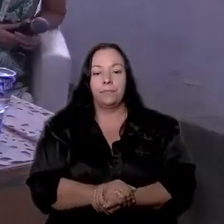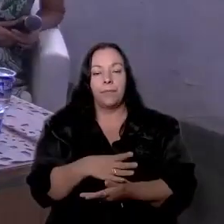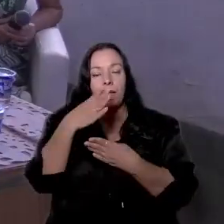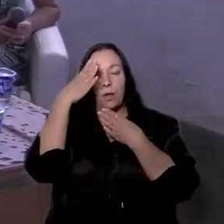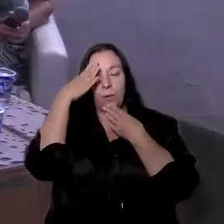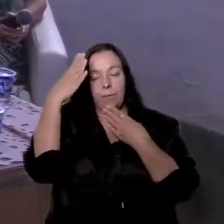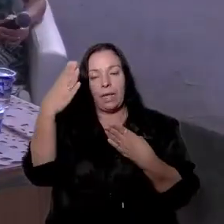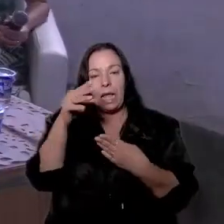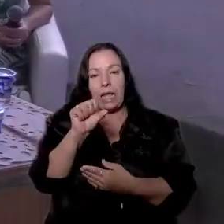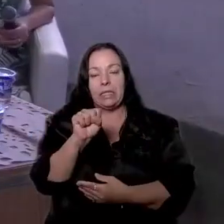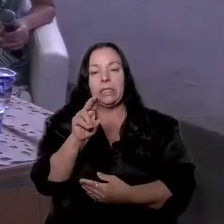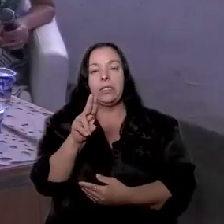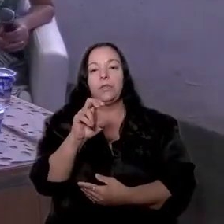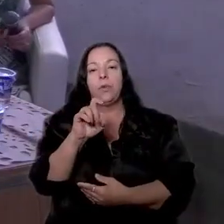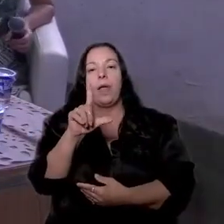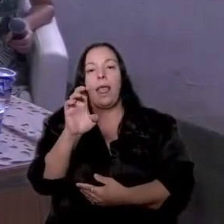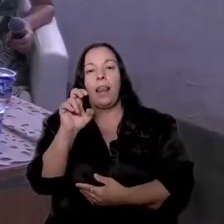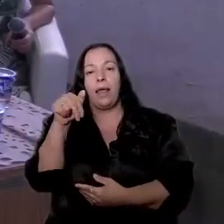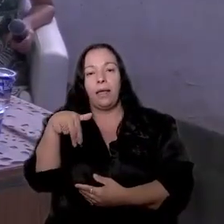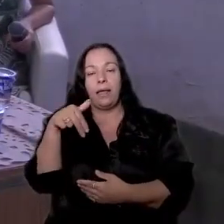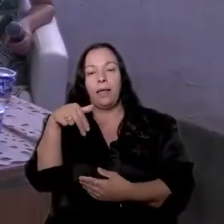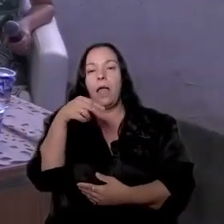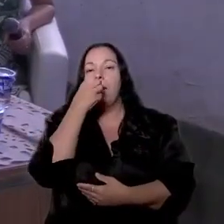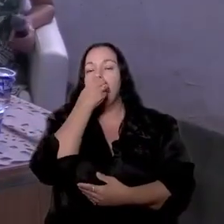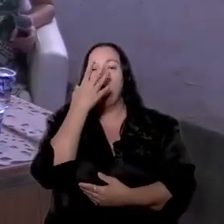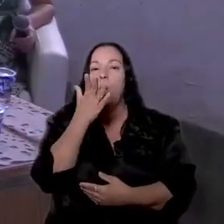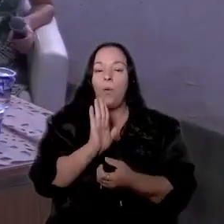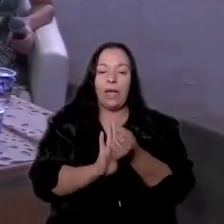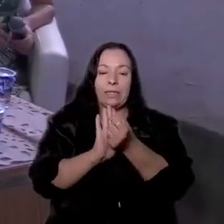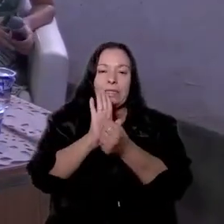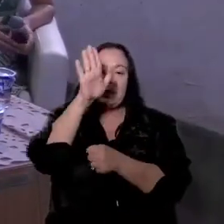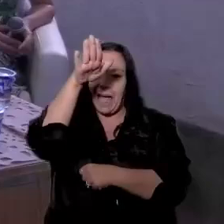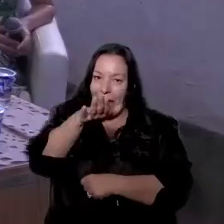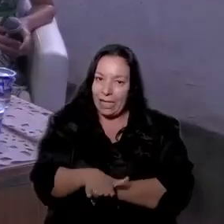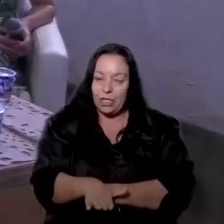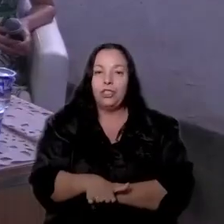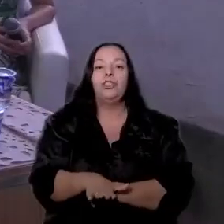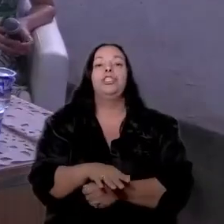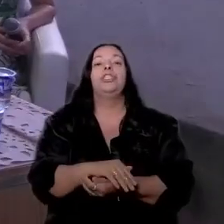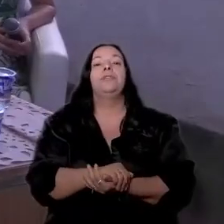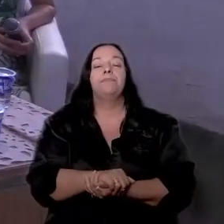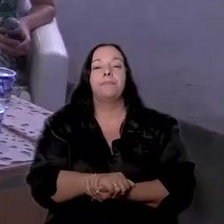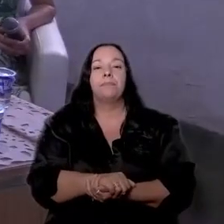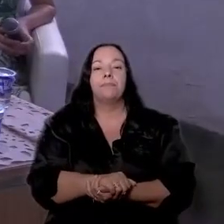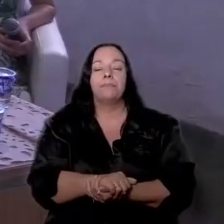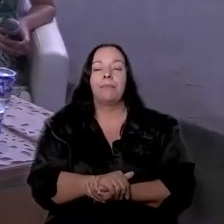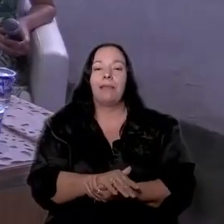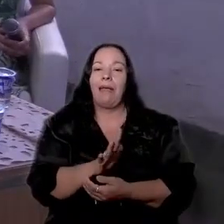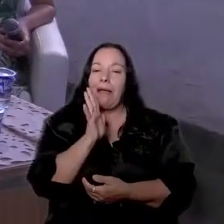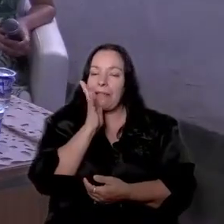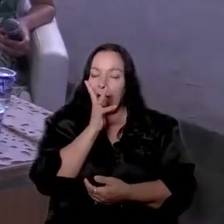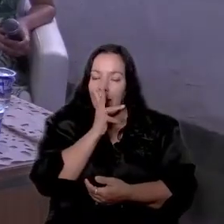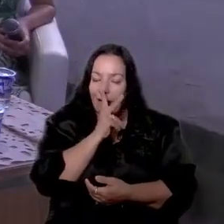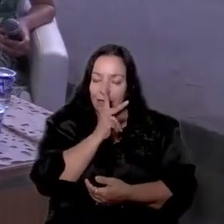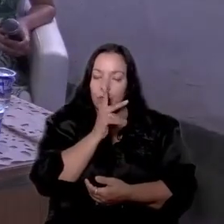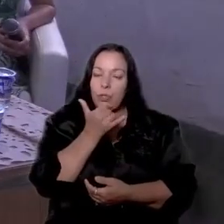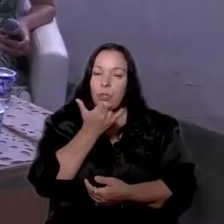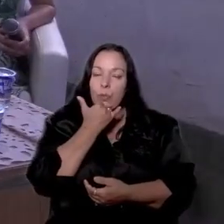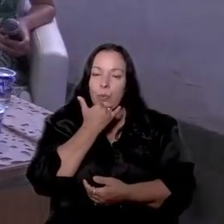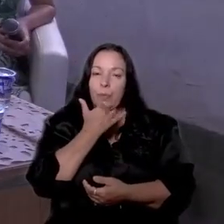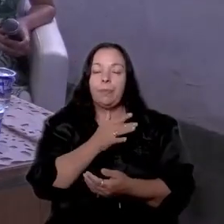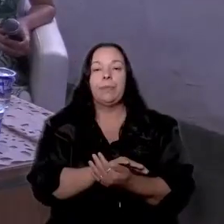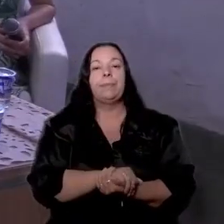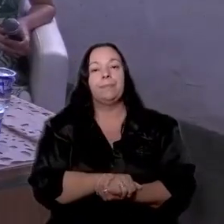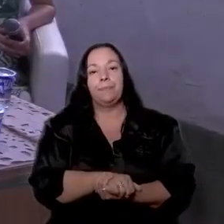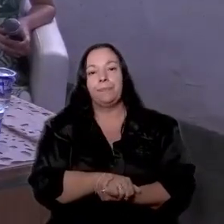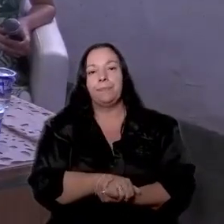Obrigado, Suelen. Boa tarde a todos e a todas. Primeiro, desculpa pelo atraso, né, mas foi questão técnica, mas a gente vai bater um papo